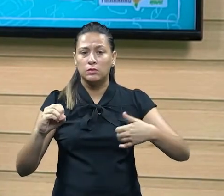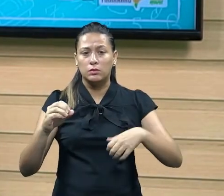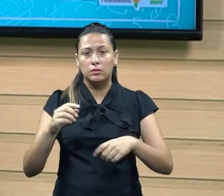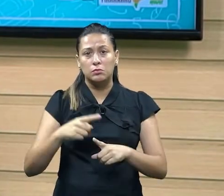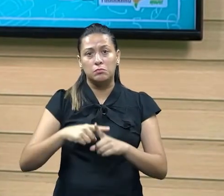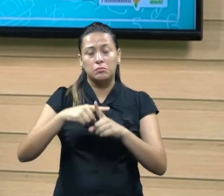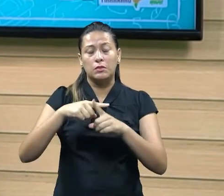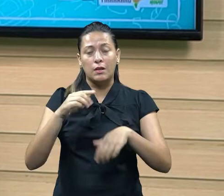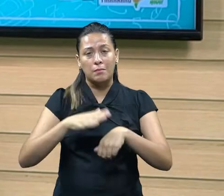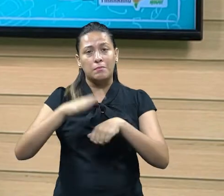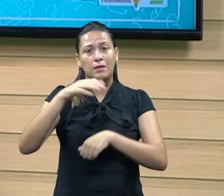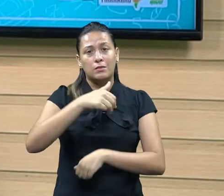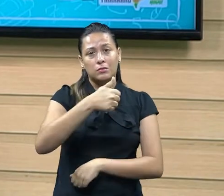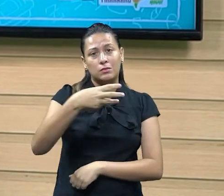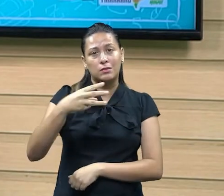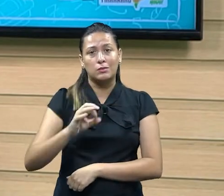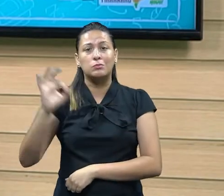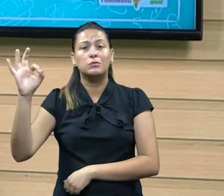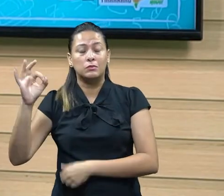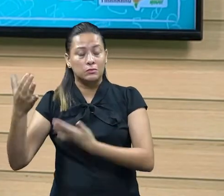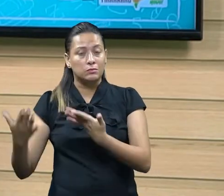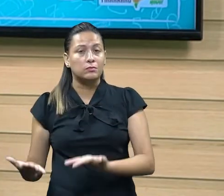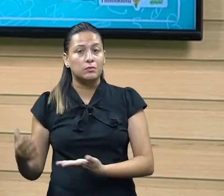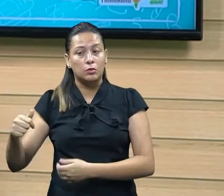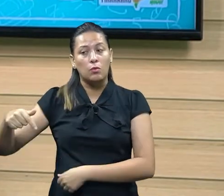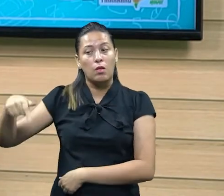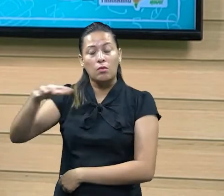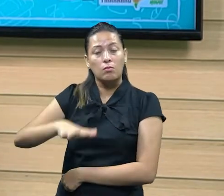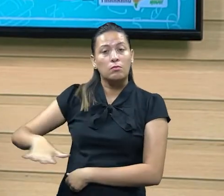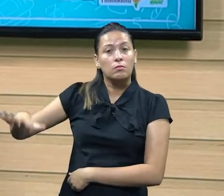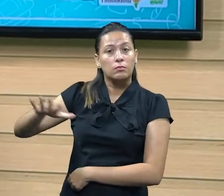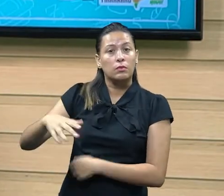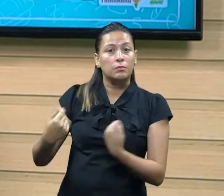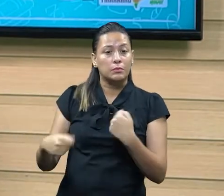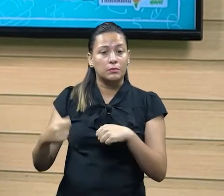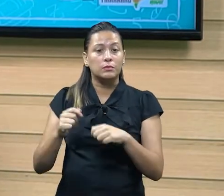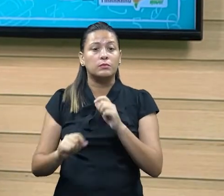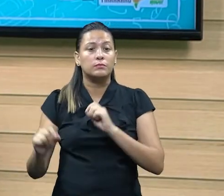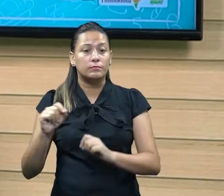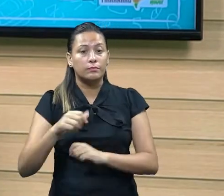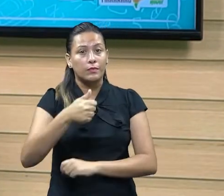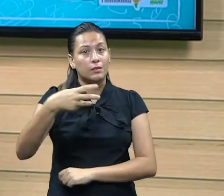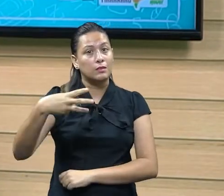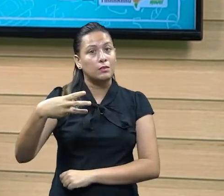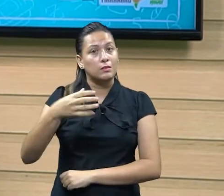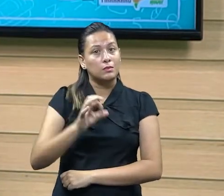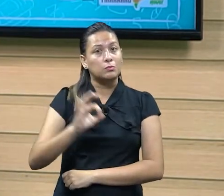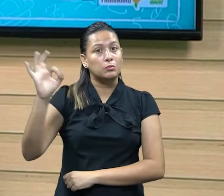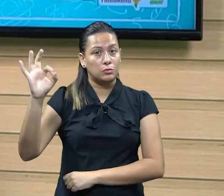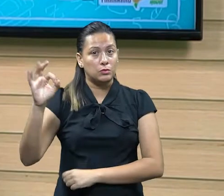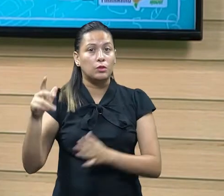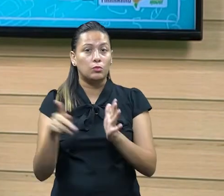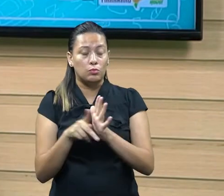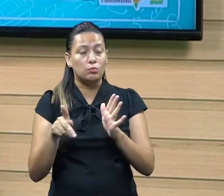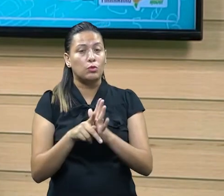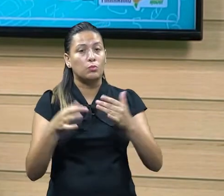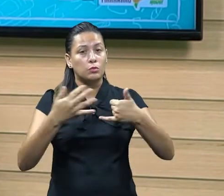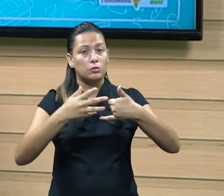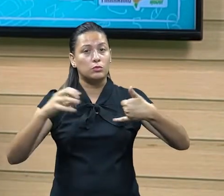tem só oxigênio, então naquele ambiente tem que ter pelo menos a partir de 13% de concentração de